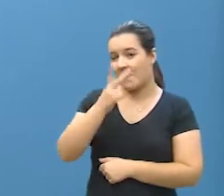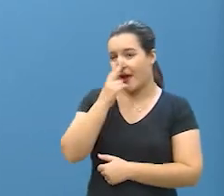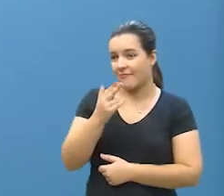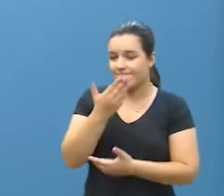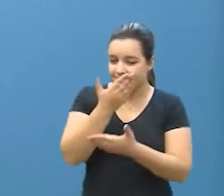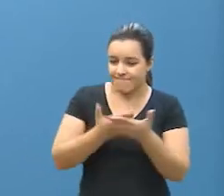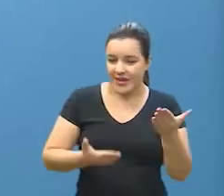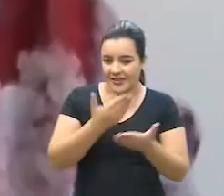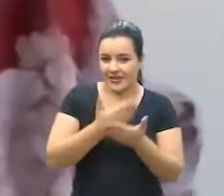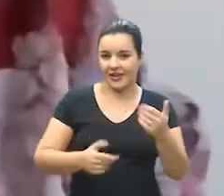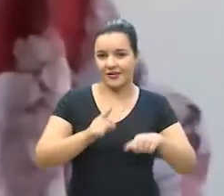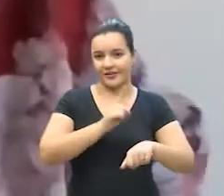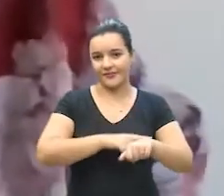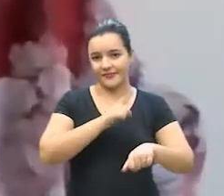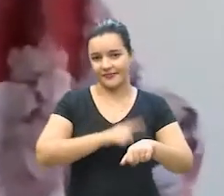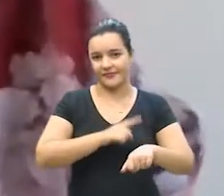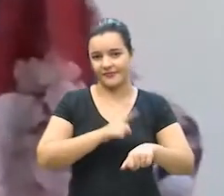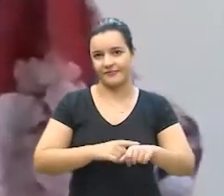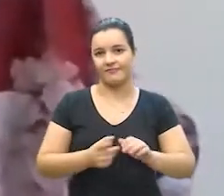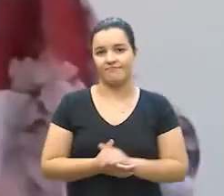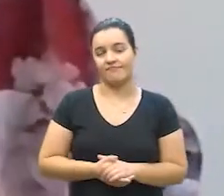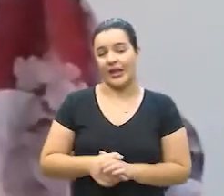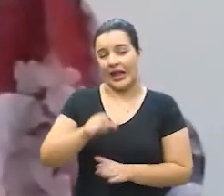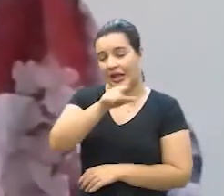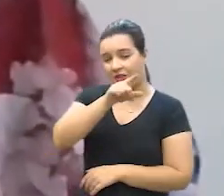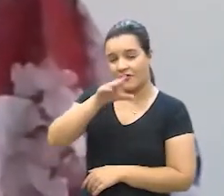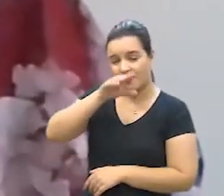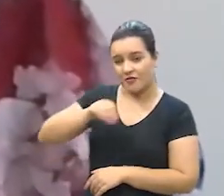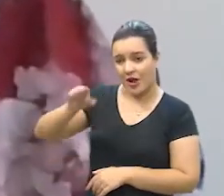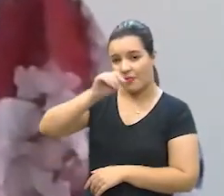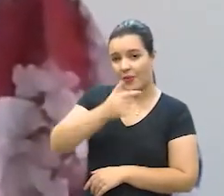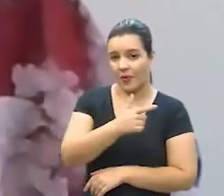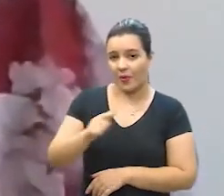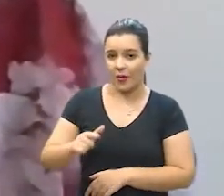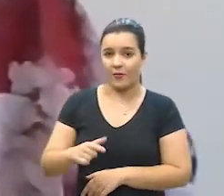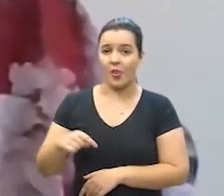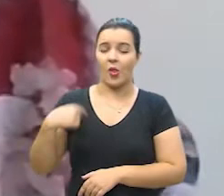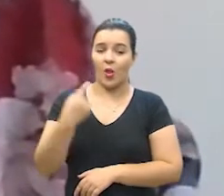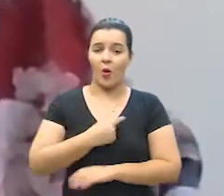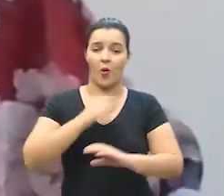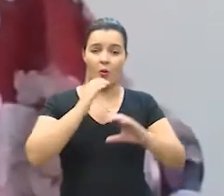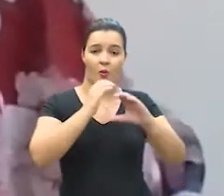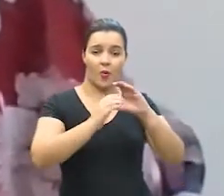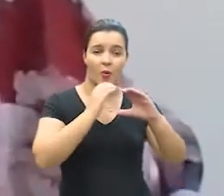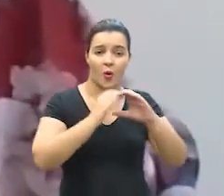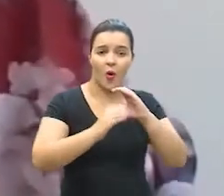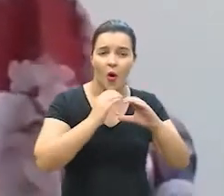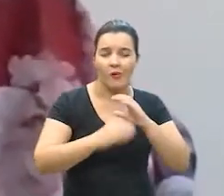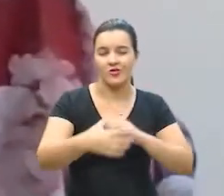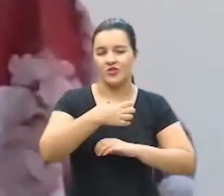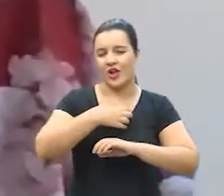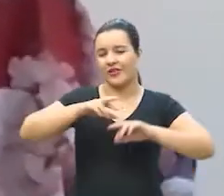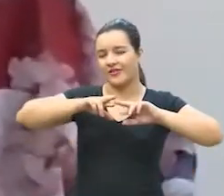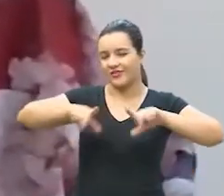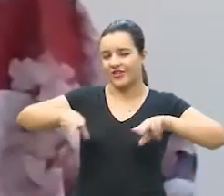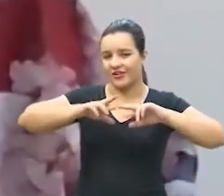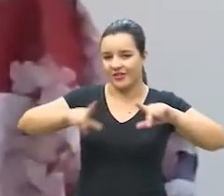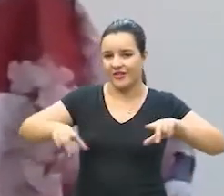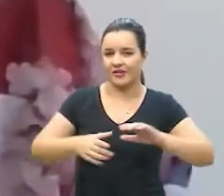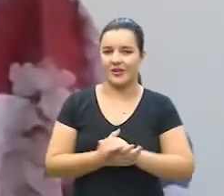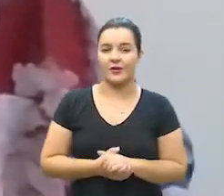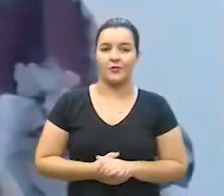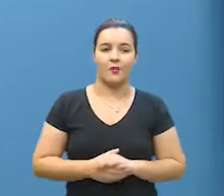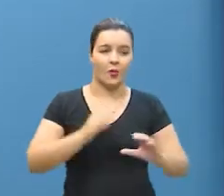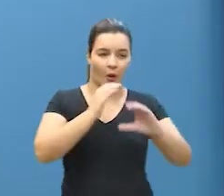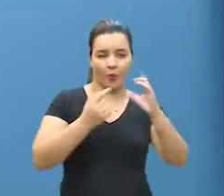Então, eles podem não ser verbais, mesmo adultos. Então, a gente pode fazer uso de comunicação alternativa, comunicação